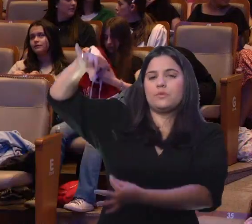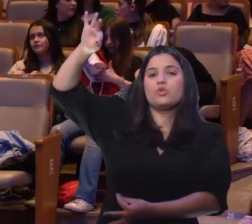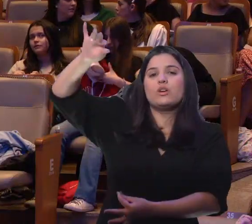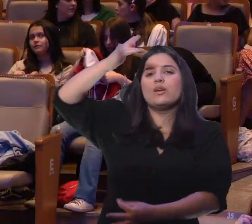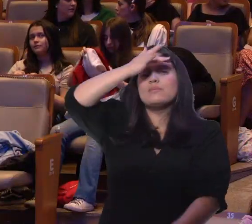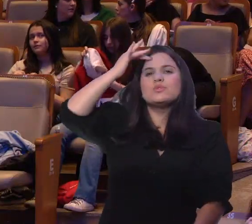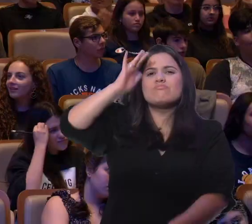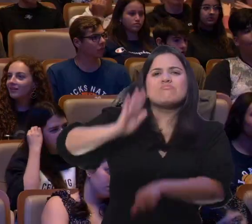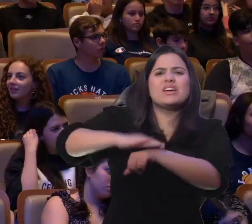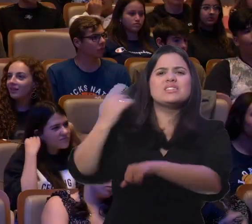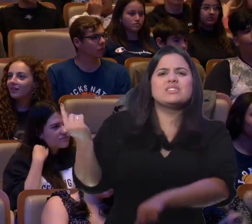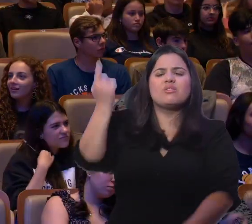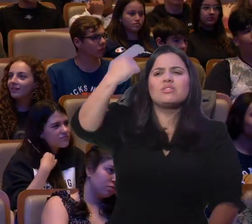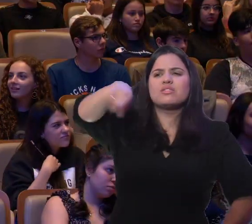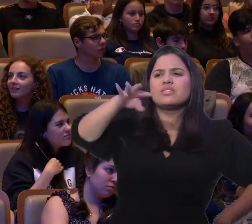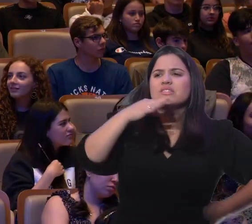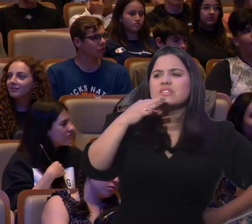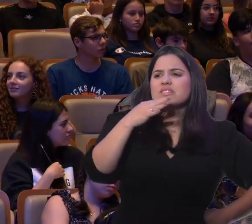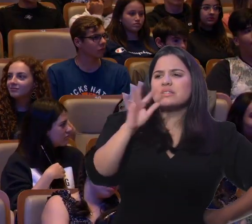Tipo, 2,5?